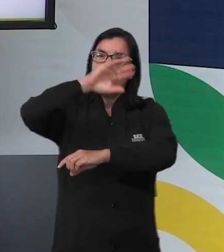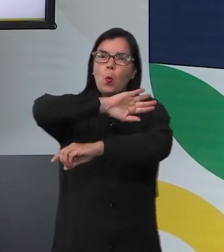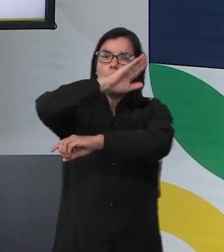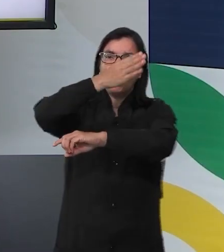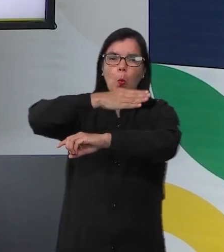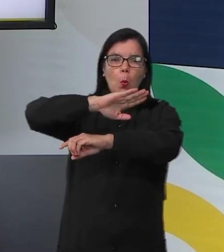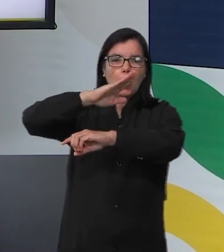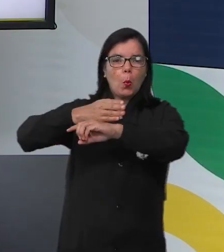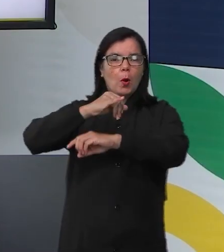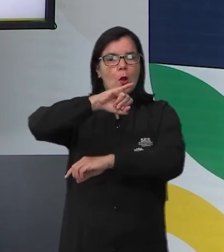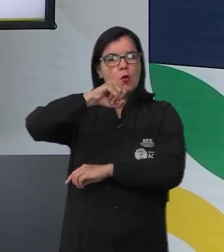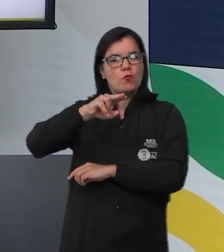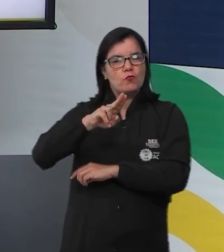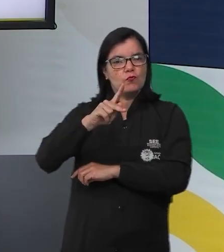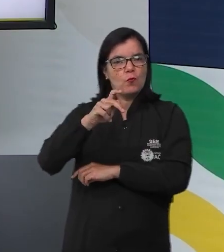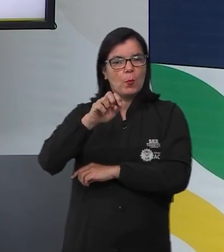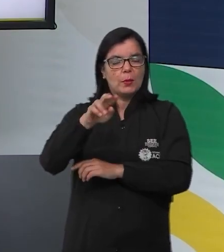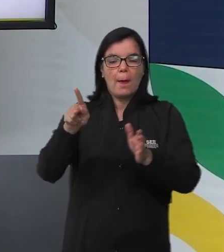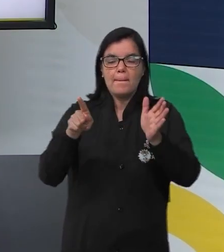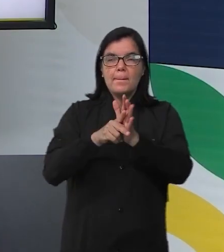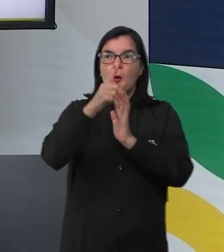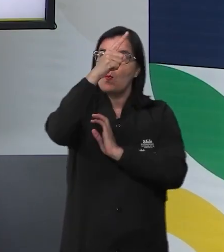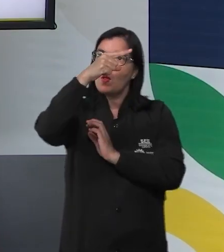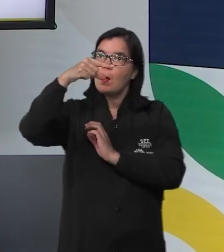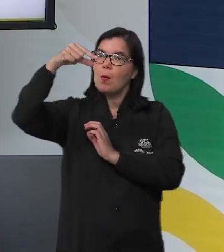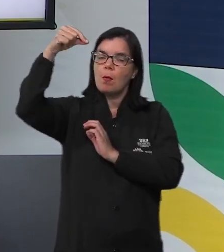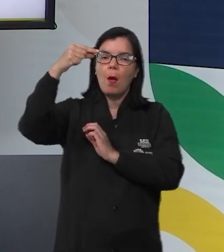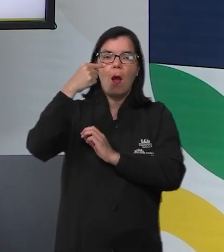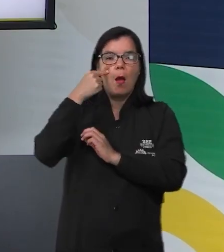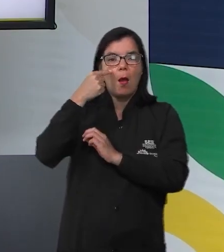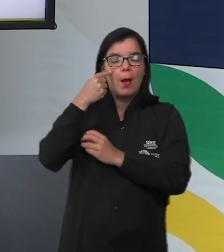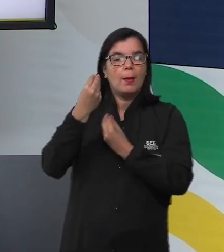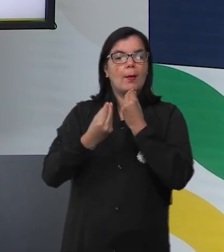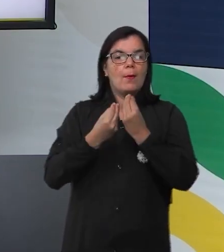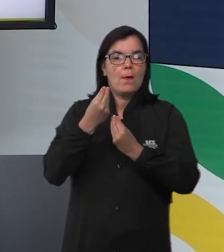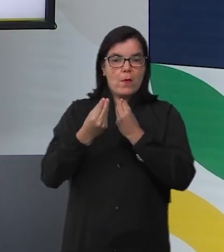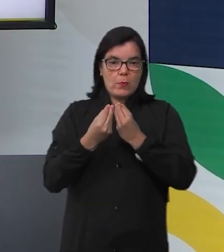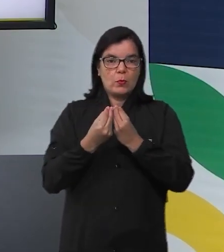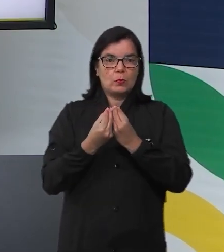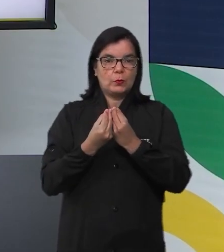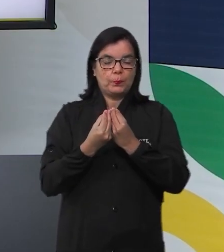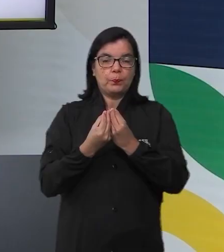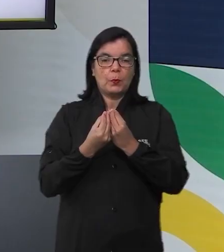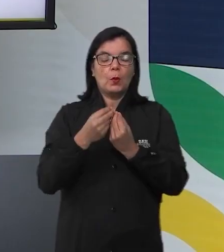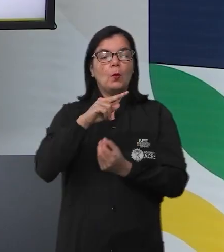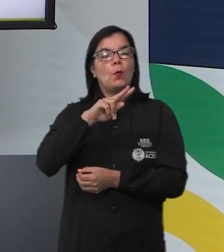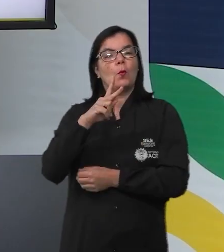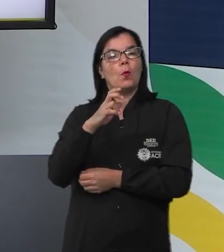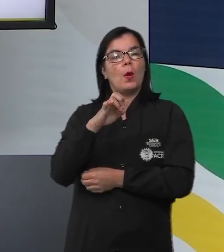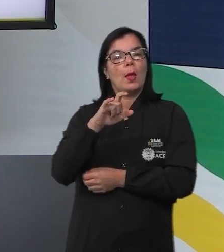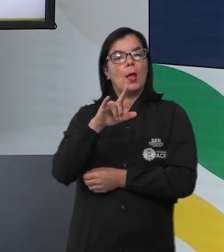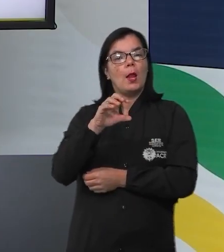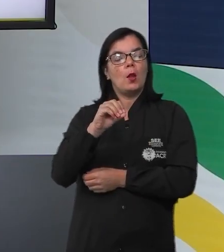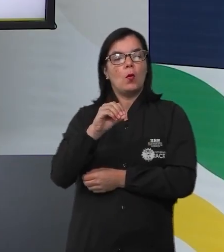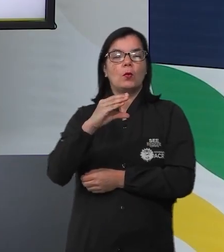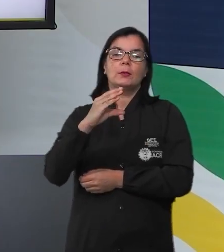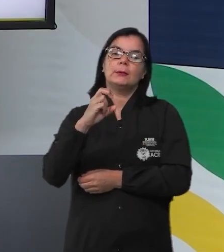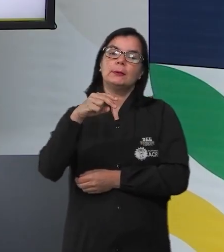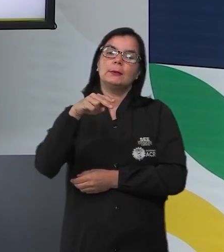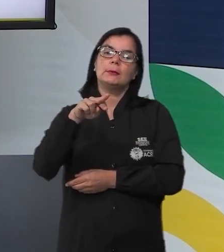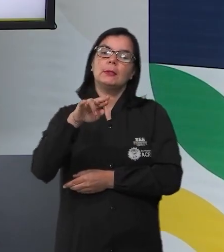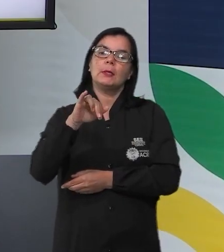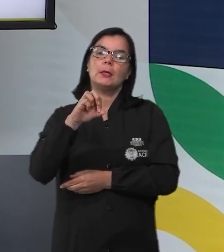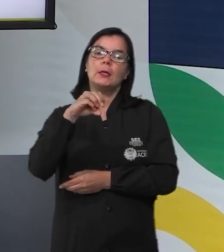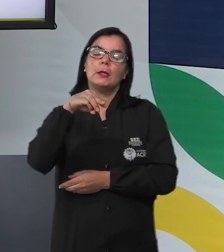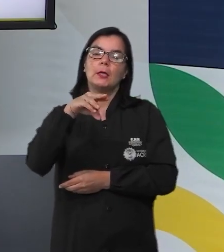que Júpiter tinha próprias luas. Então, ele começou a defender o heliocentrismo. Para quem não sabe,